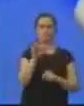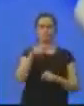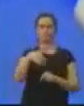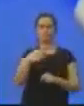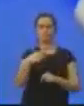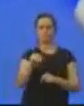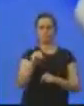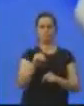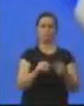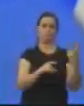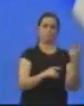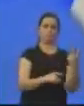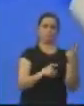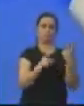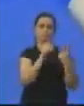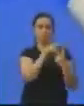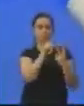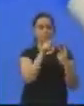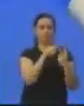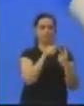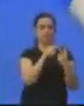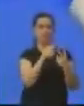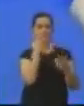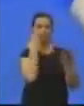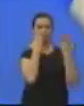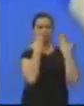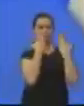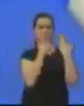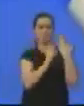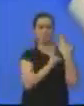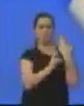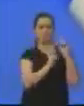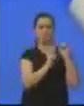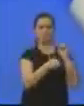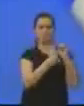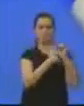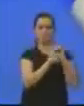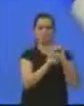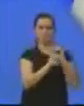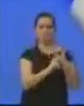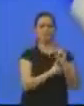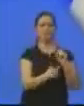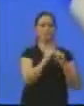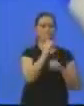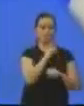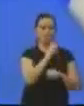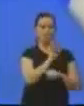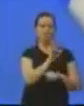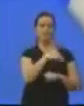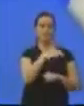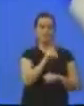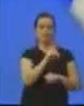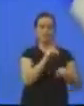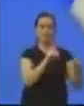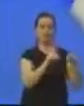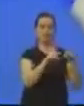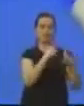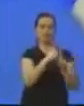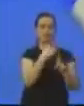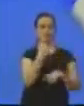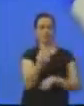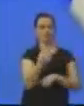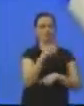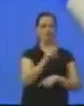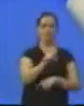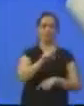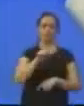com duas sentenças. Vamos verificar se ela é contínua ou não. Então, vamos lá. Eu tenho a função x mais 1 se o x é maior ou